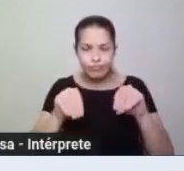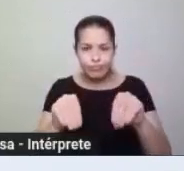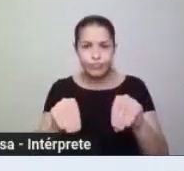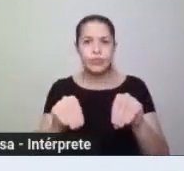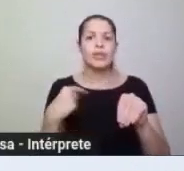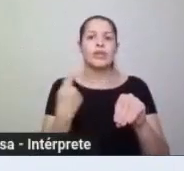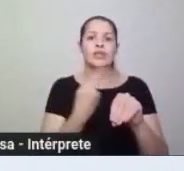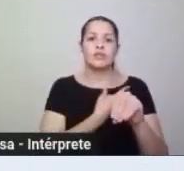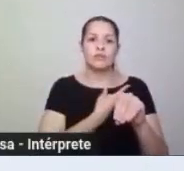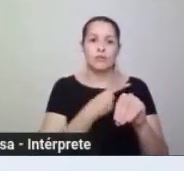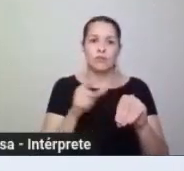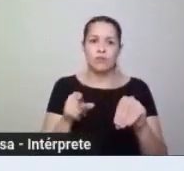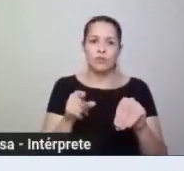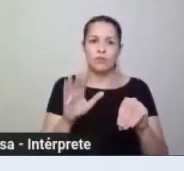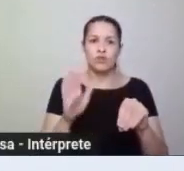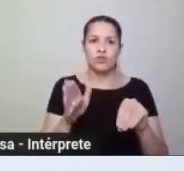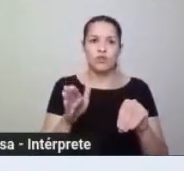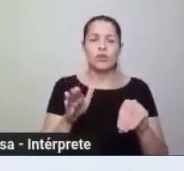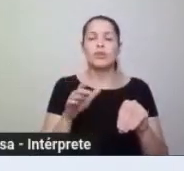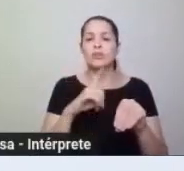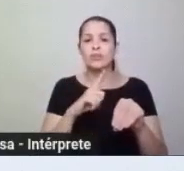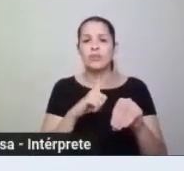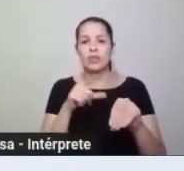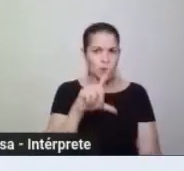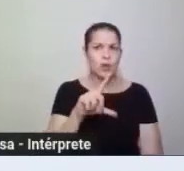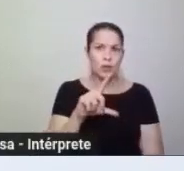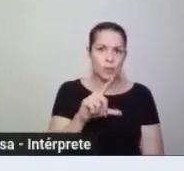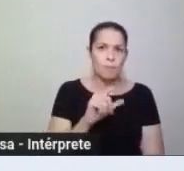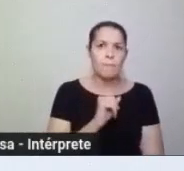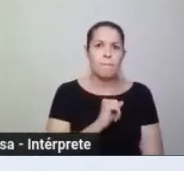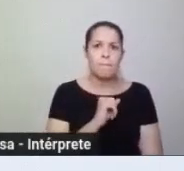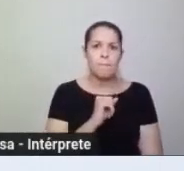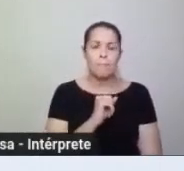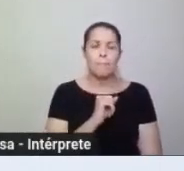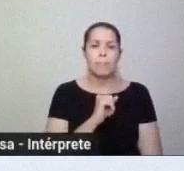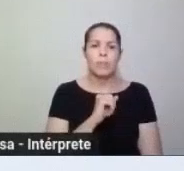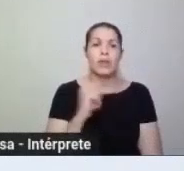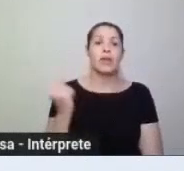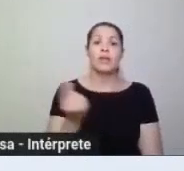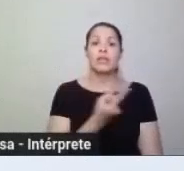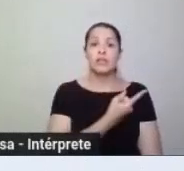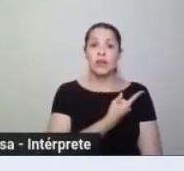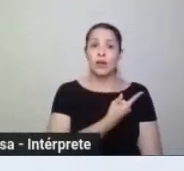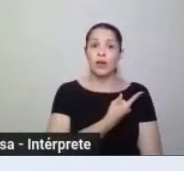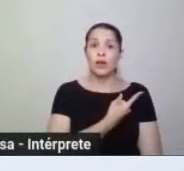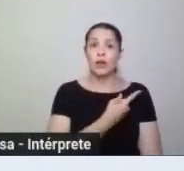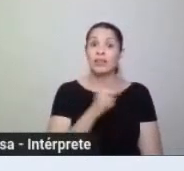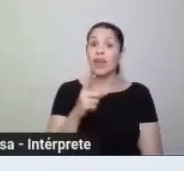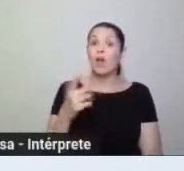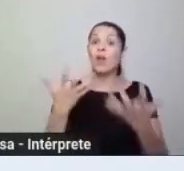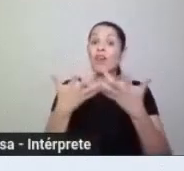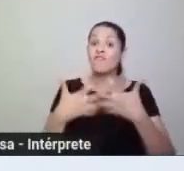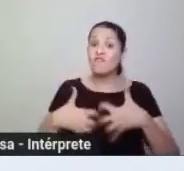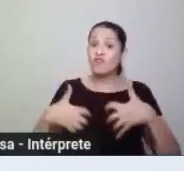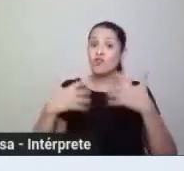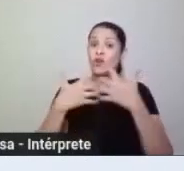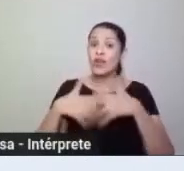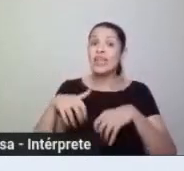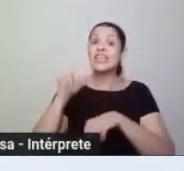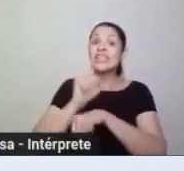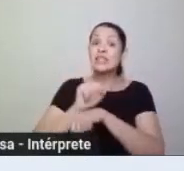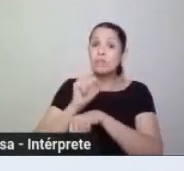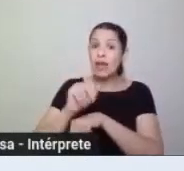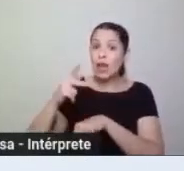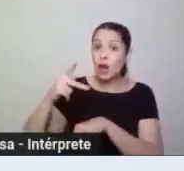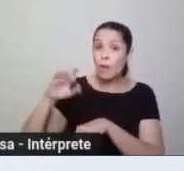um alívio da entrada da quebra do dente. A gente tá ainda com ele funcionando e aguardando essas peças